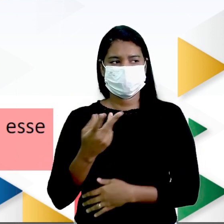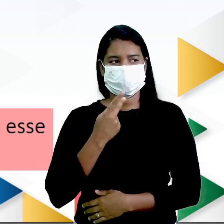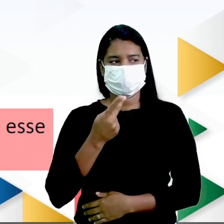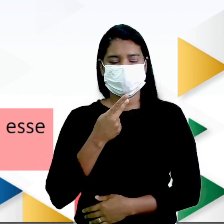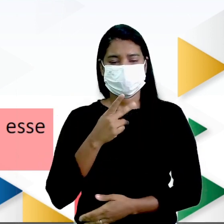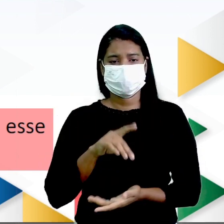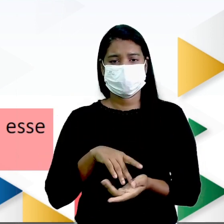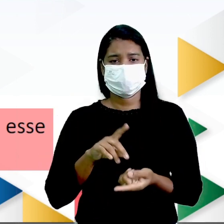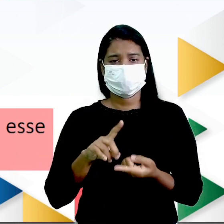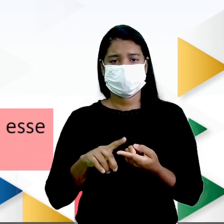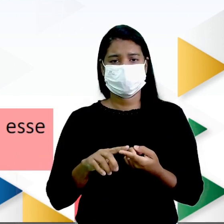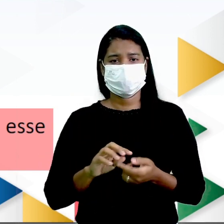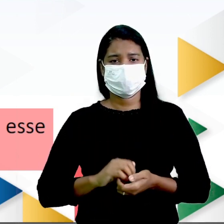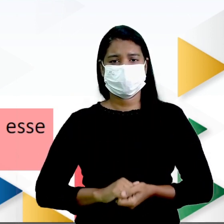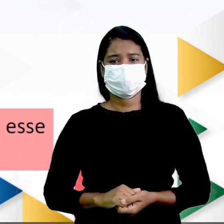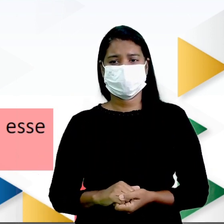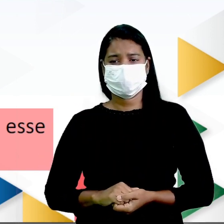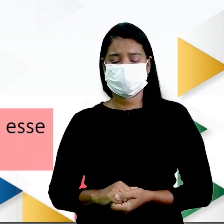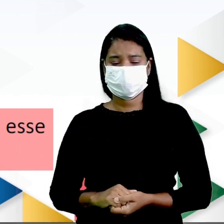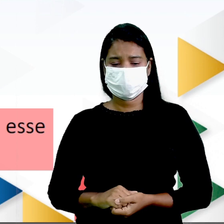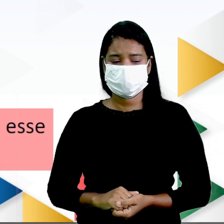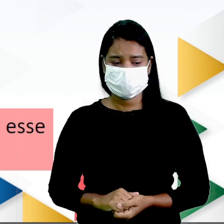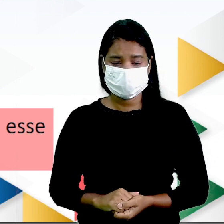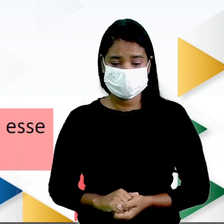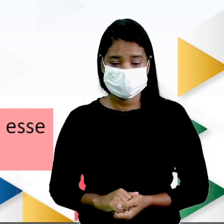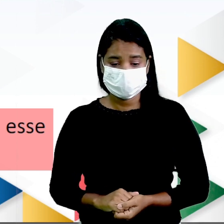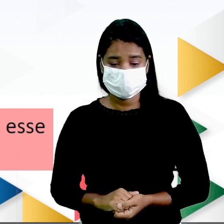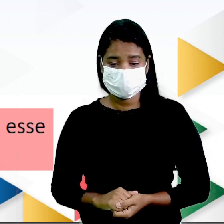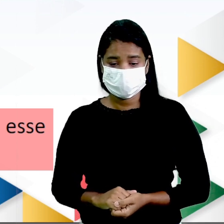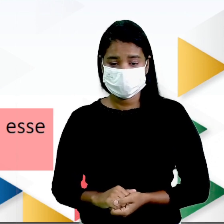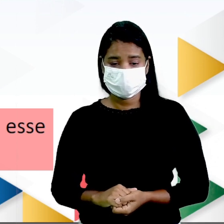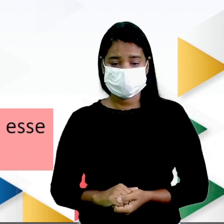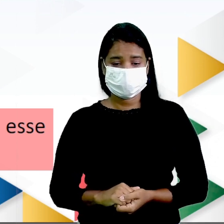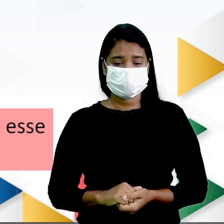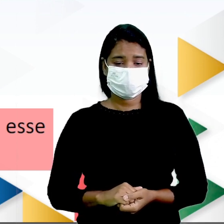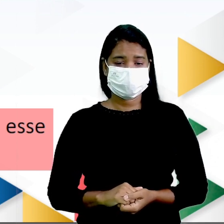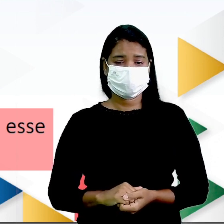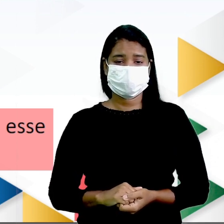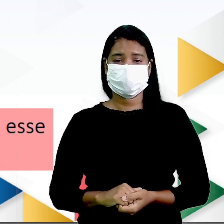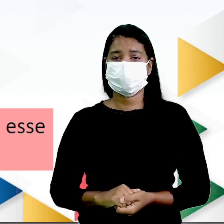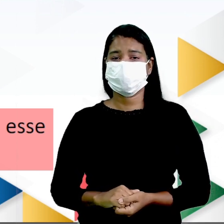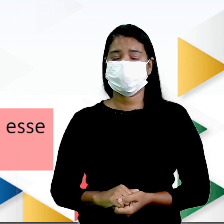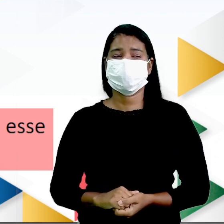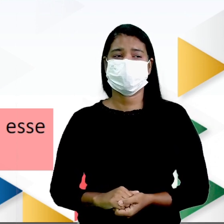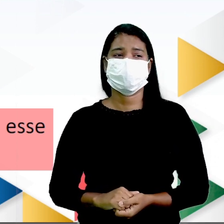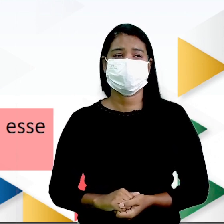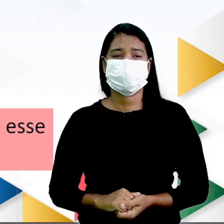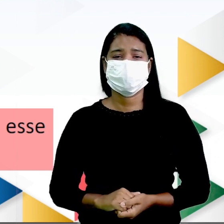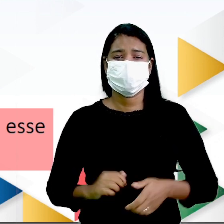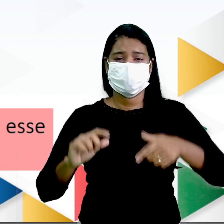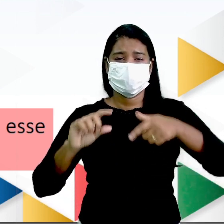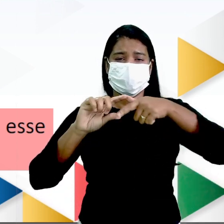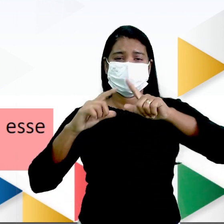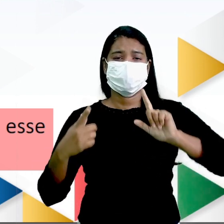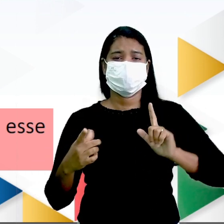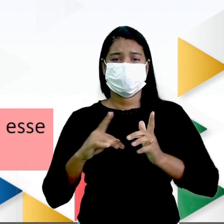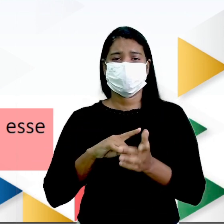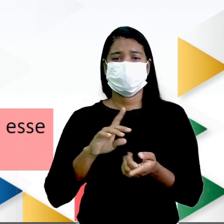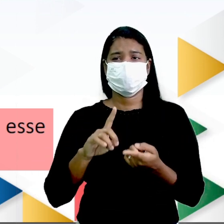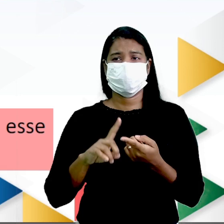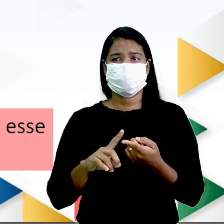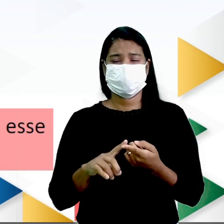porque pode ser um ângulo em si, que formado pelos lados, a gente está falando de geometria, ou quando